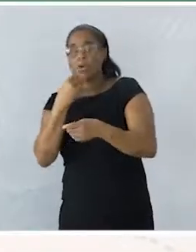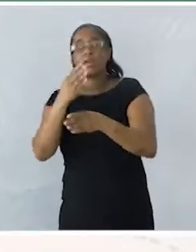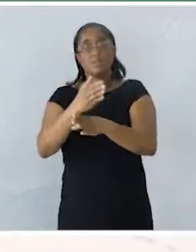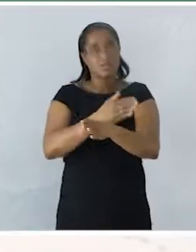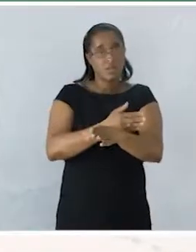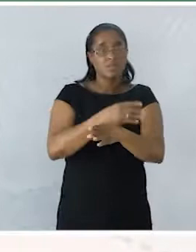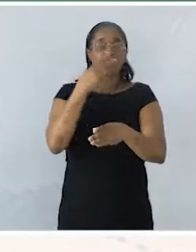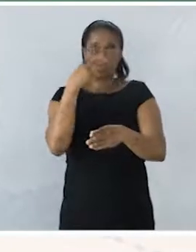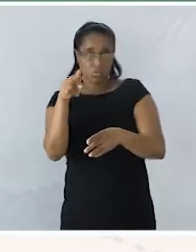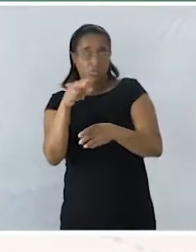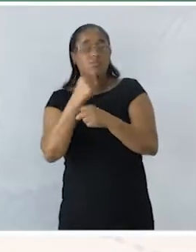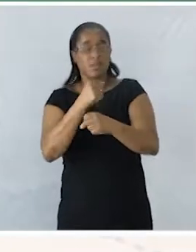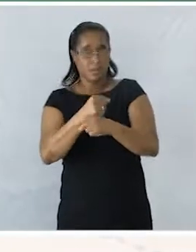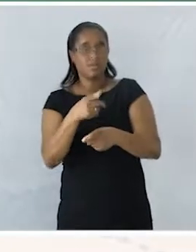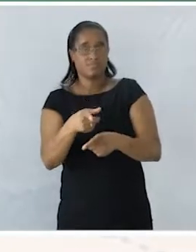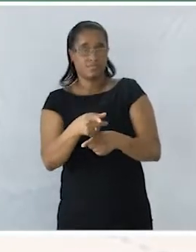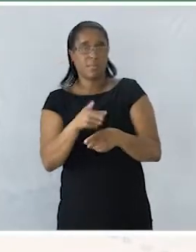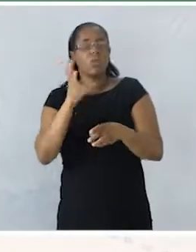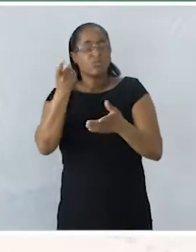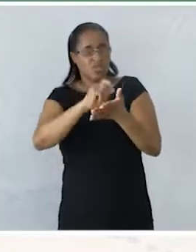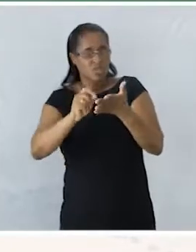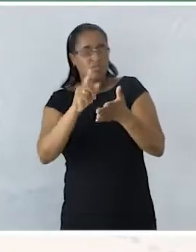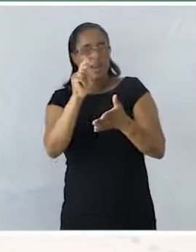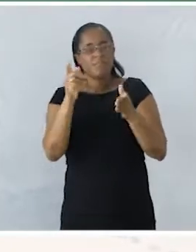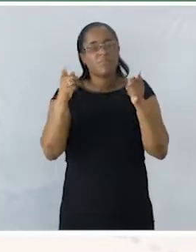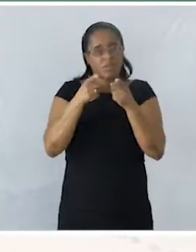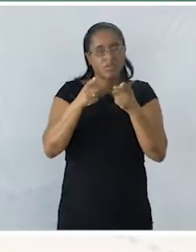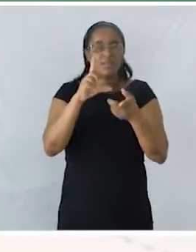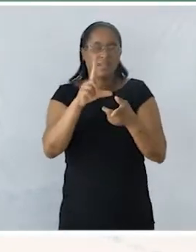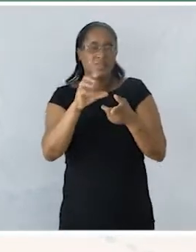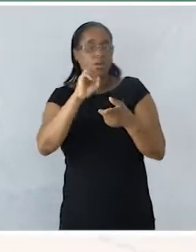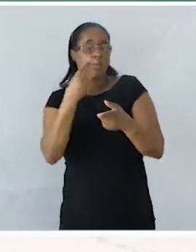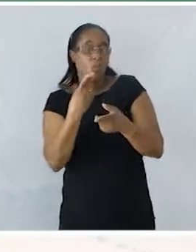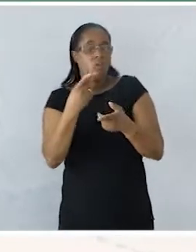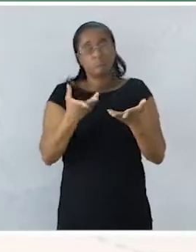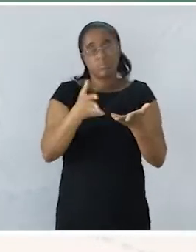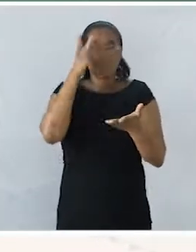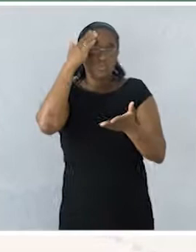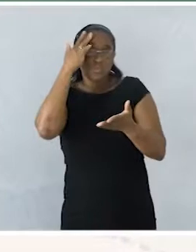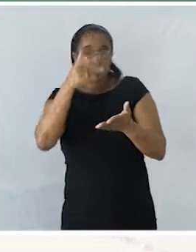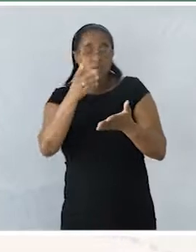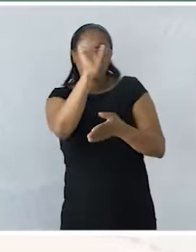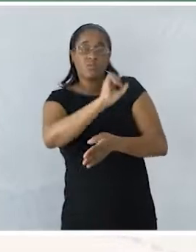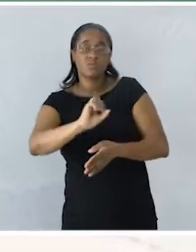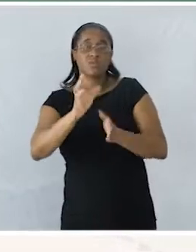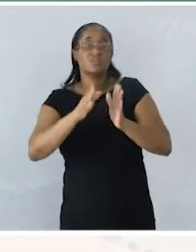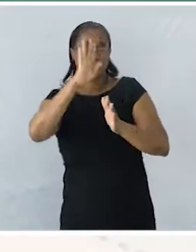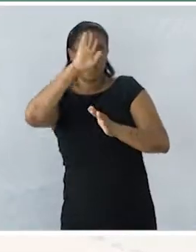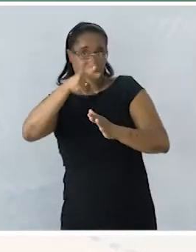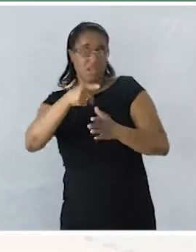se escreve com letra minúscula, se trata de letras, ou no caso de números, vocês já sabem que é um